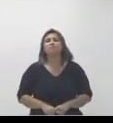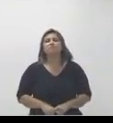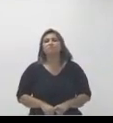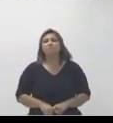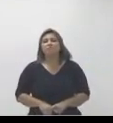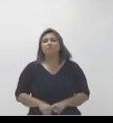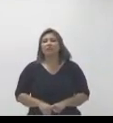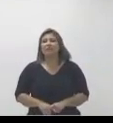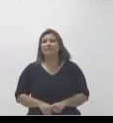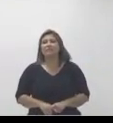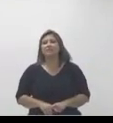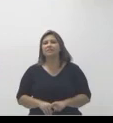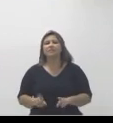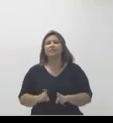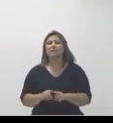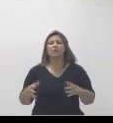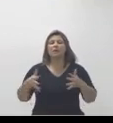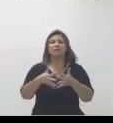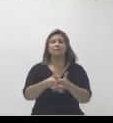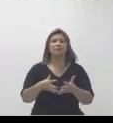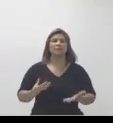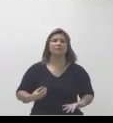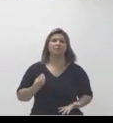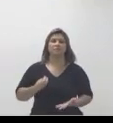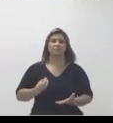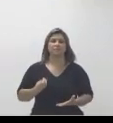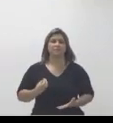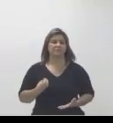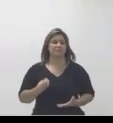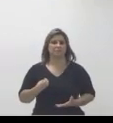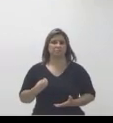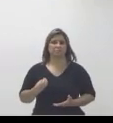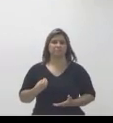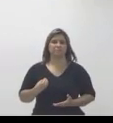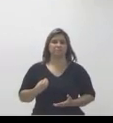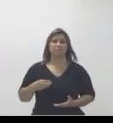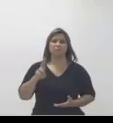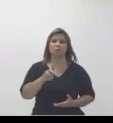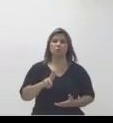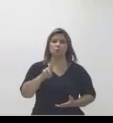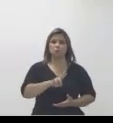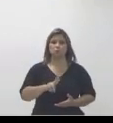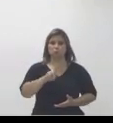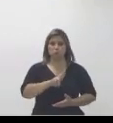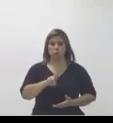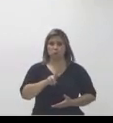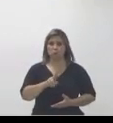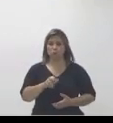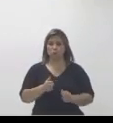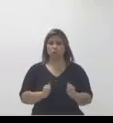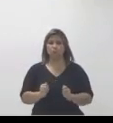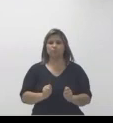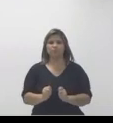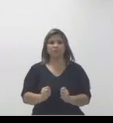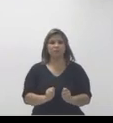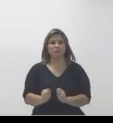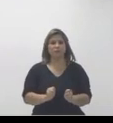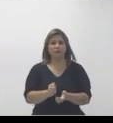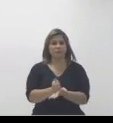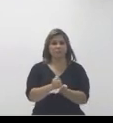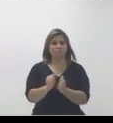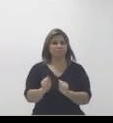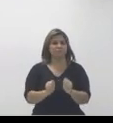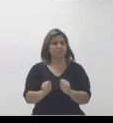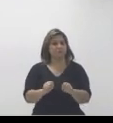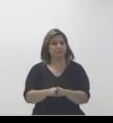os meus projectos de vida os nossos projectos de vida uso controlado e droga seria essa não seria essa ideia onde a gente